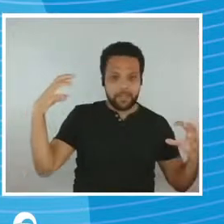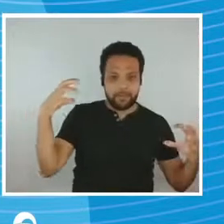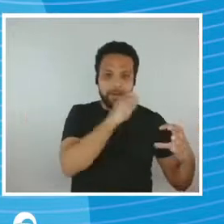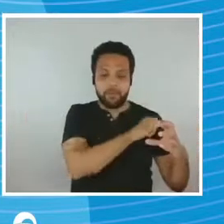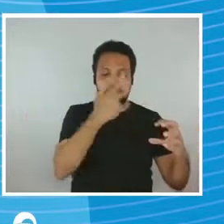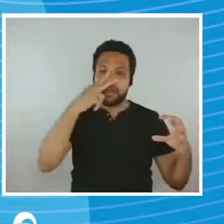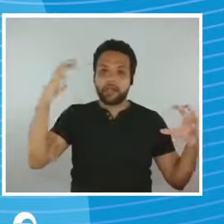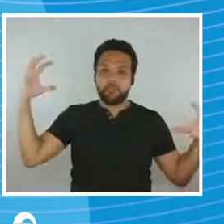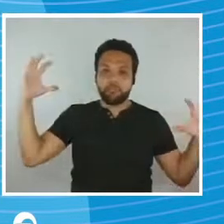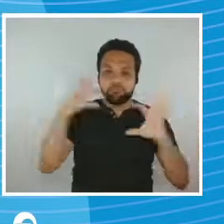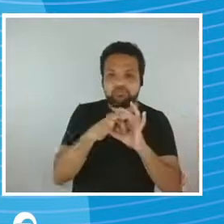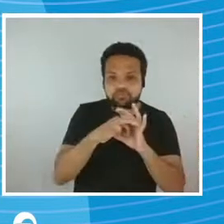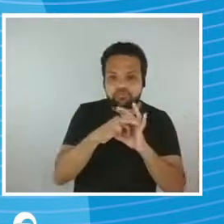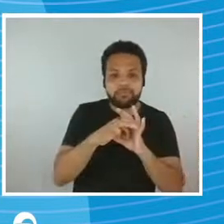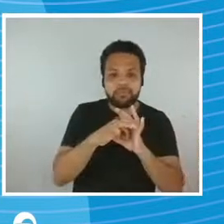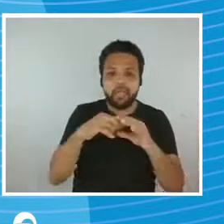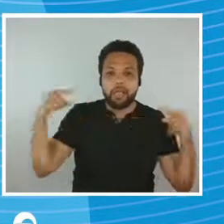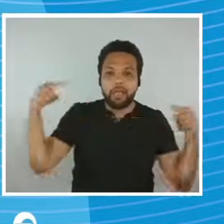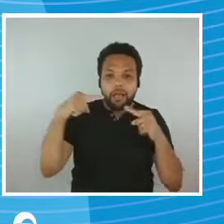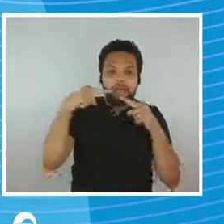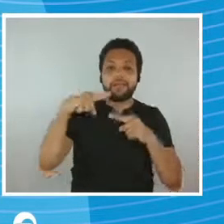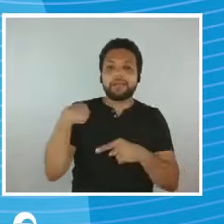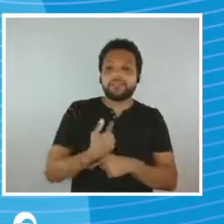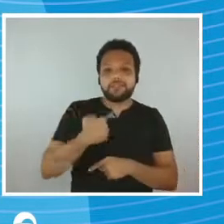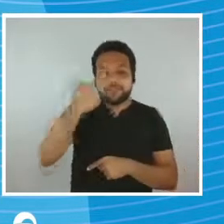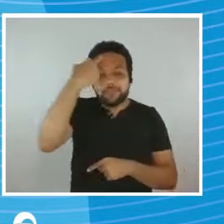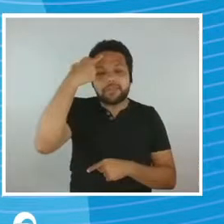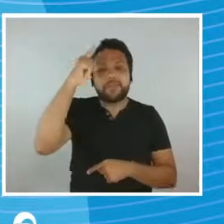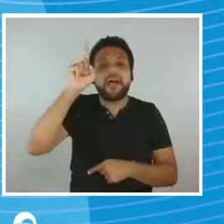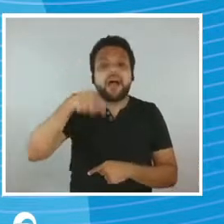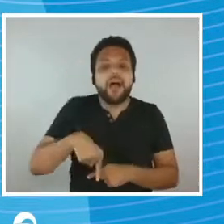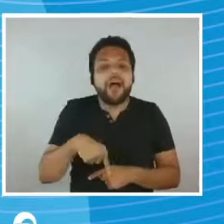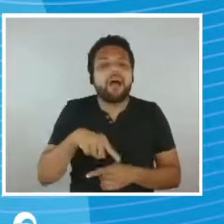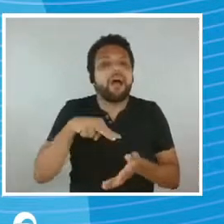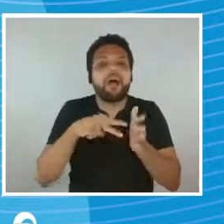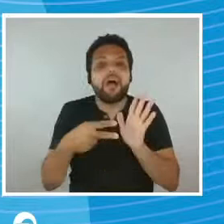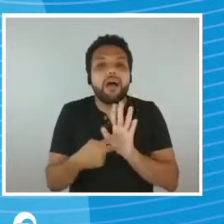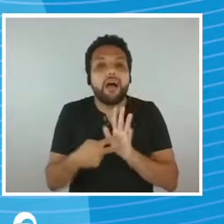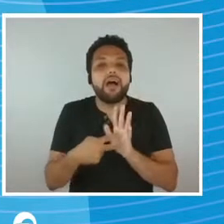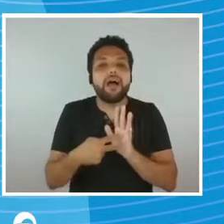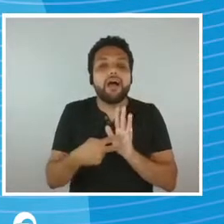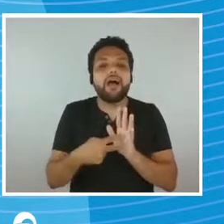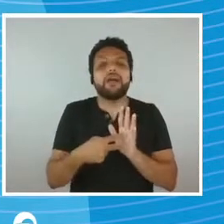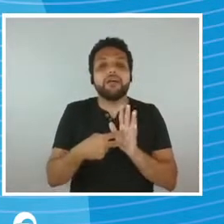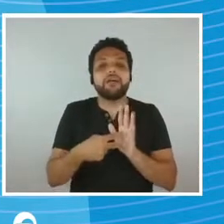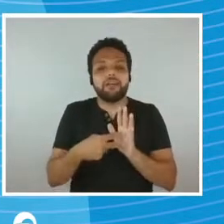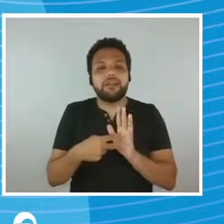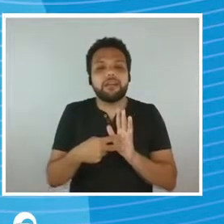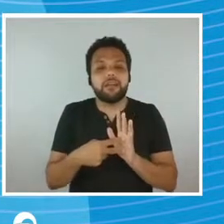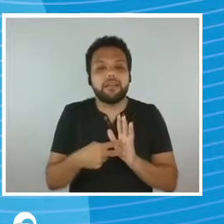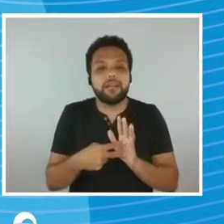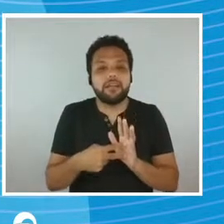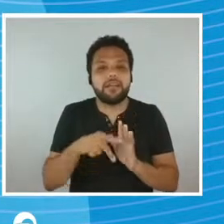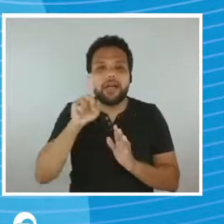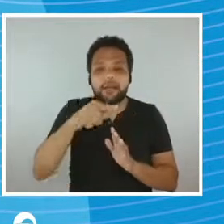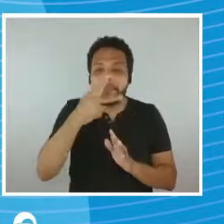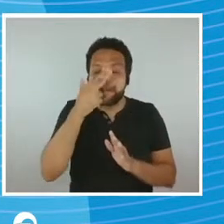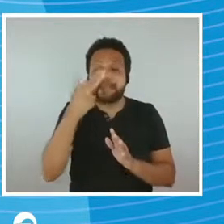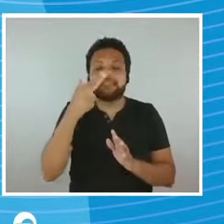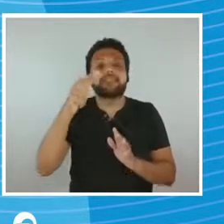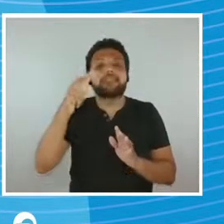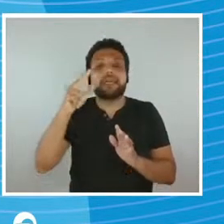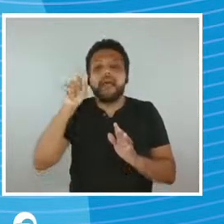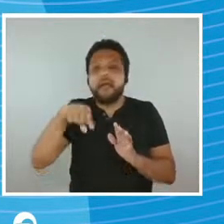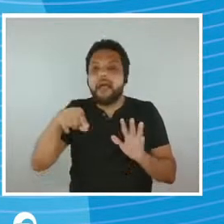aluna, que a gente considera que é um proxy, como a gente chama, um preditor do fenômeno